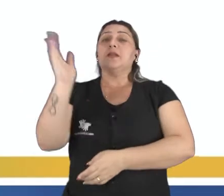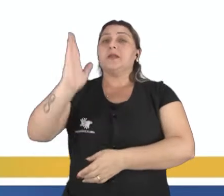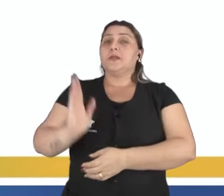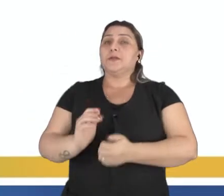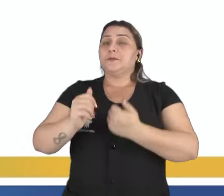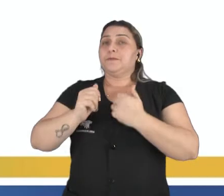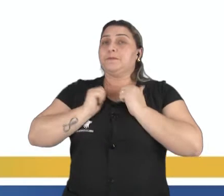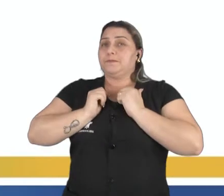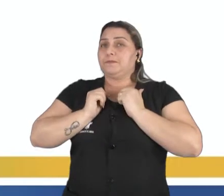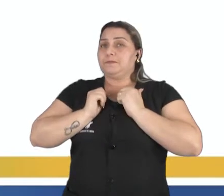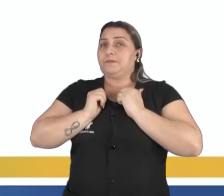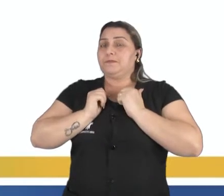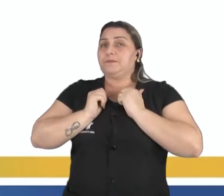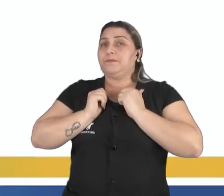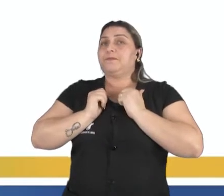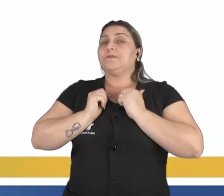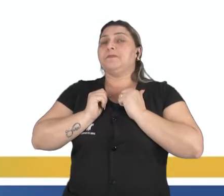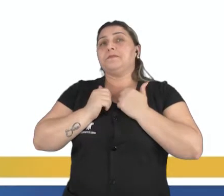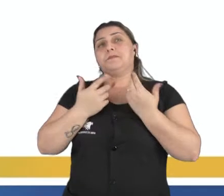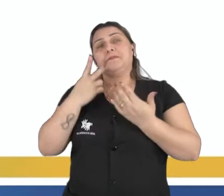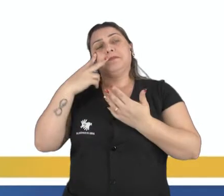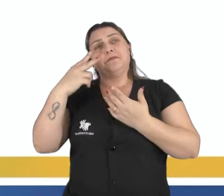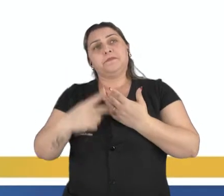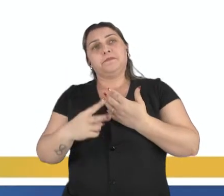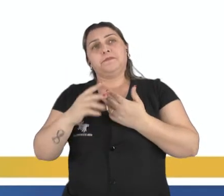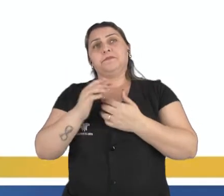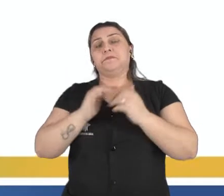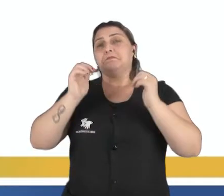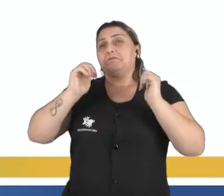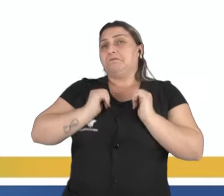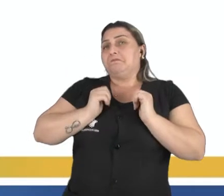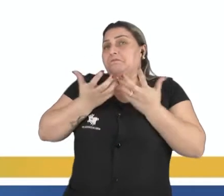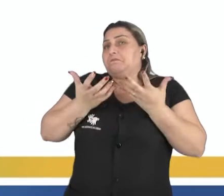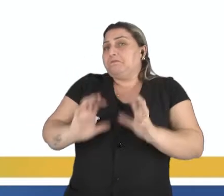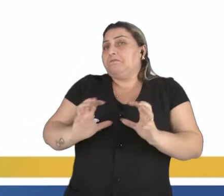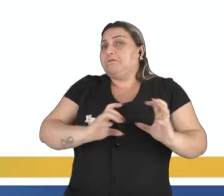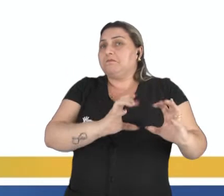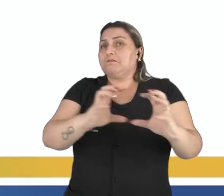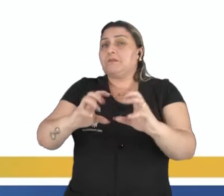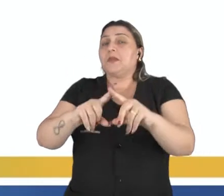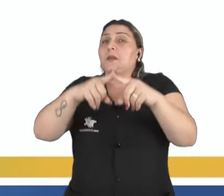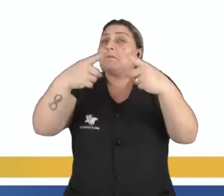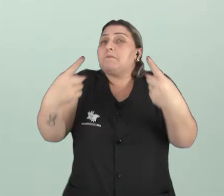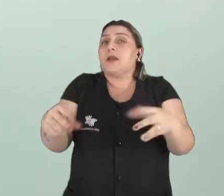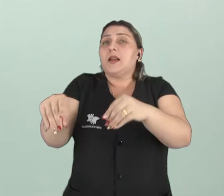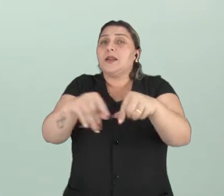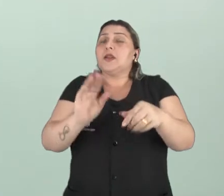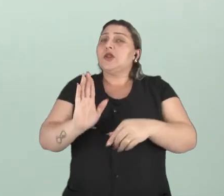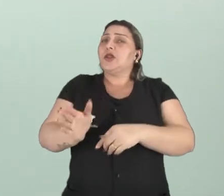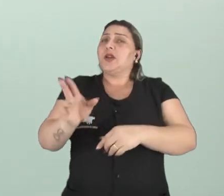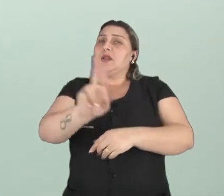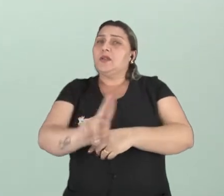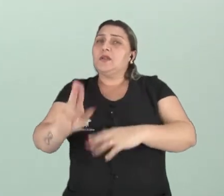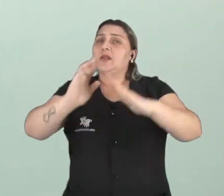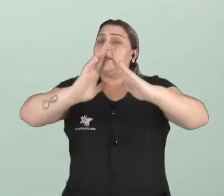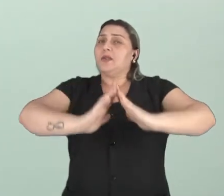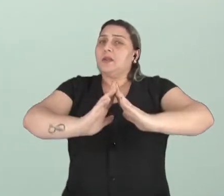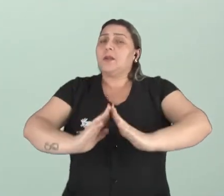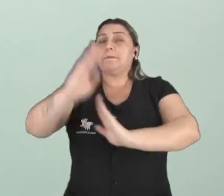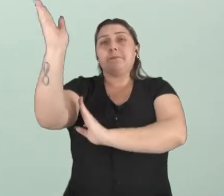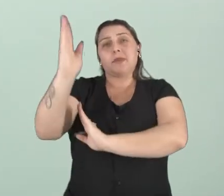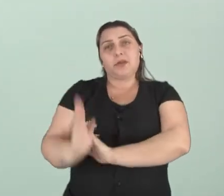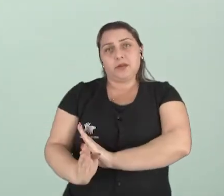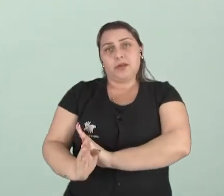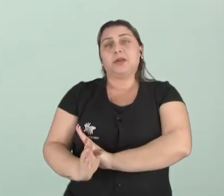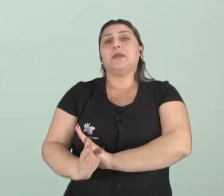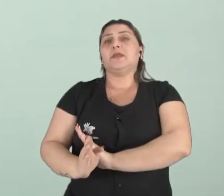um pouco, como a gente viu aqui, né, inerte, não querendo conflito. Só que a terra já estava sendo habitada por brasileiros,